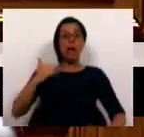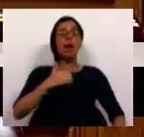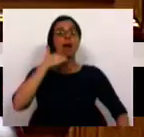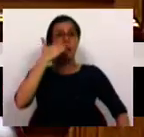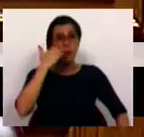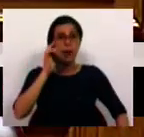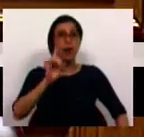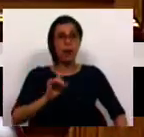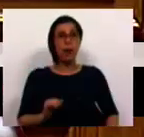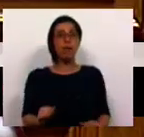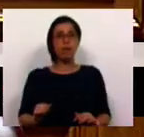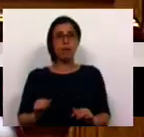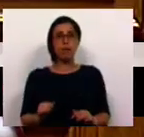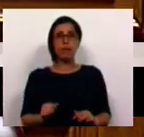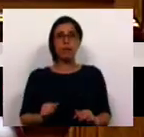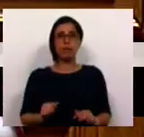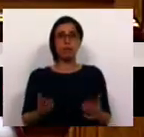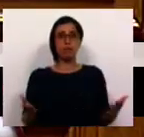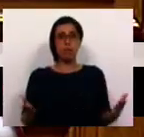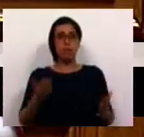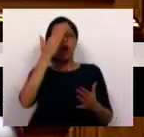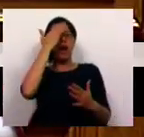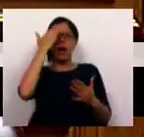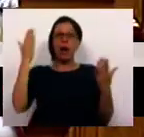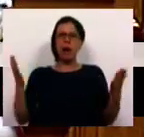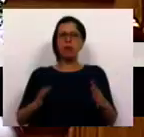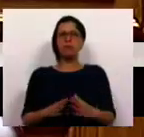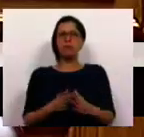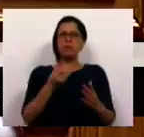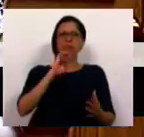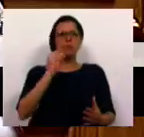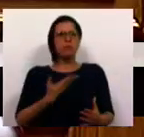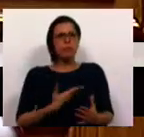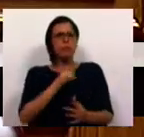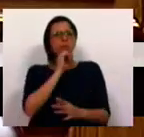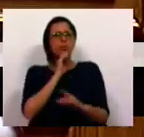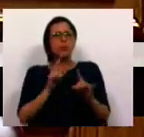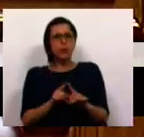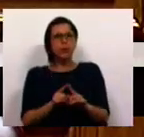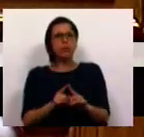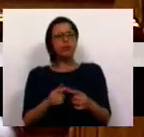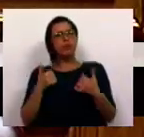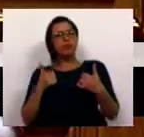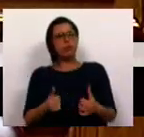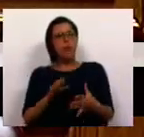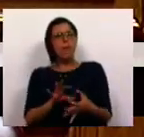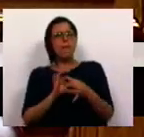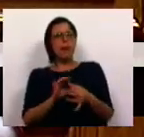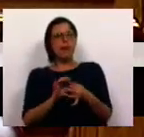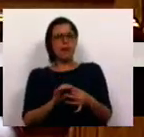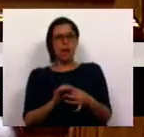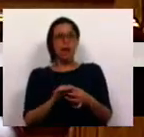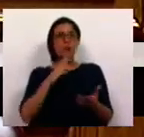de facto, que considerem que o PSD, eventualmente, será um bom parceiro